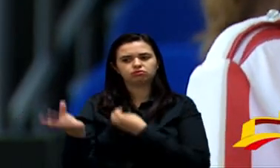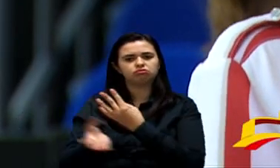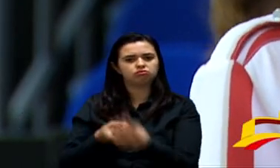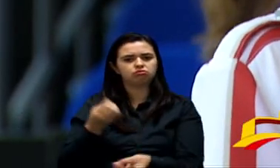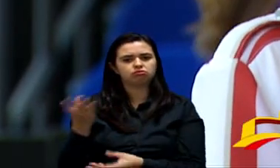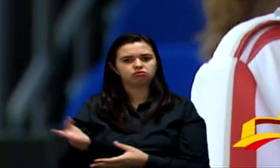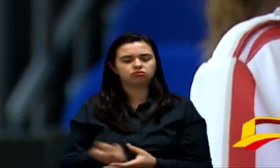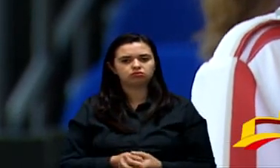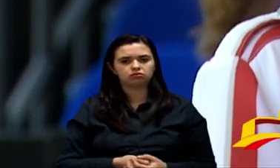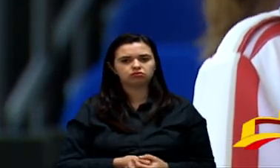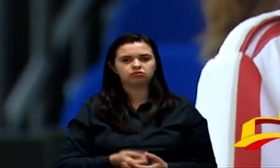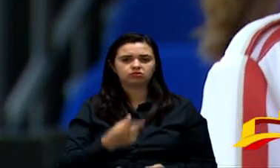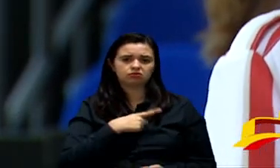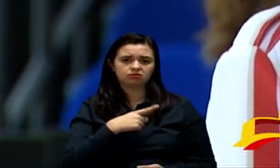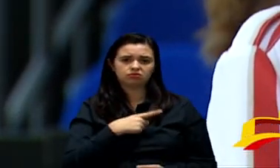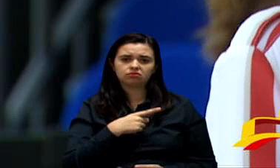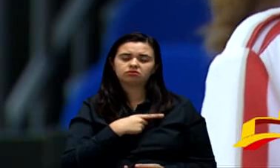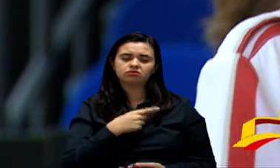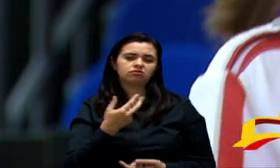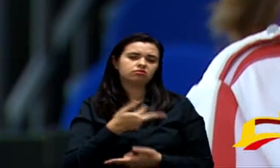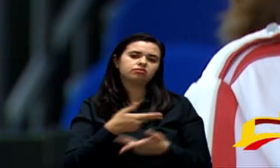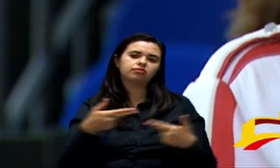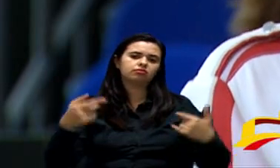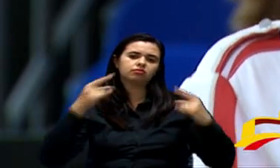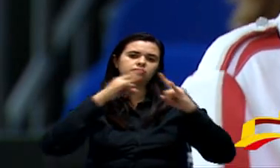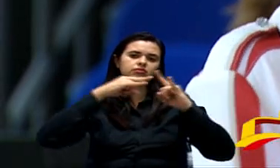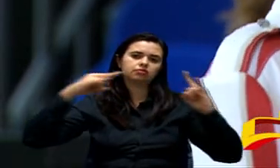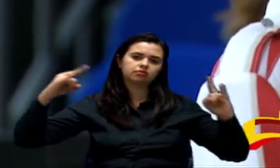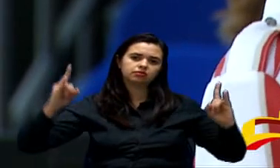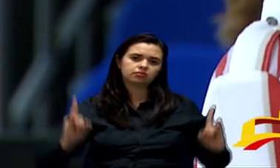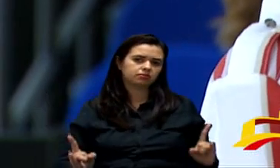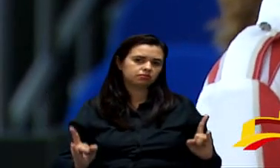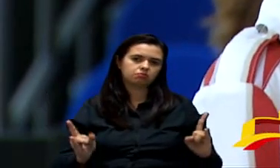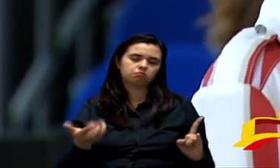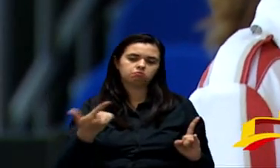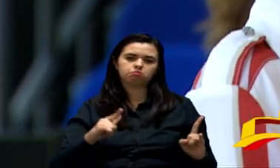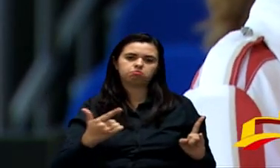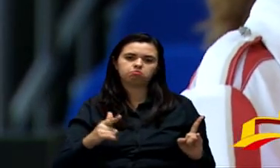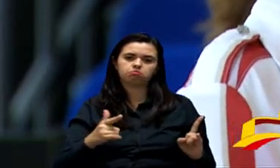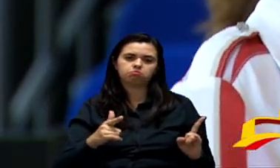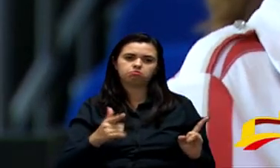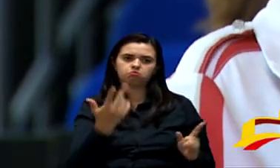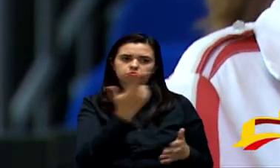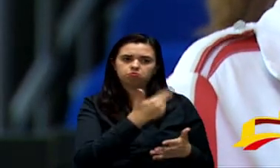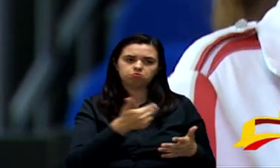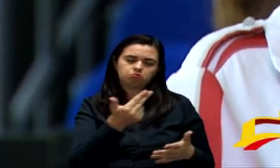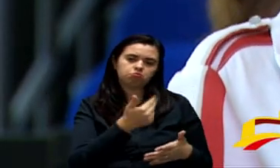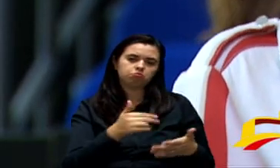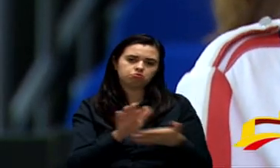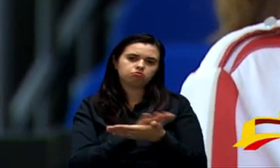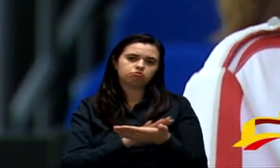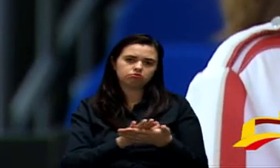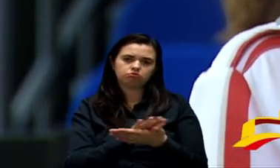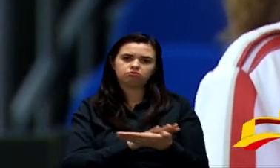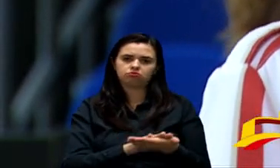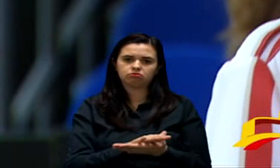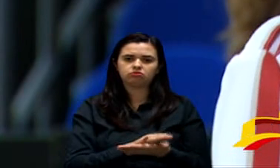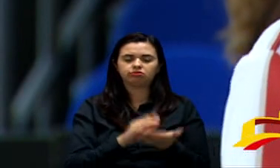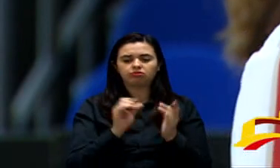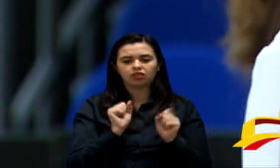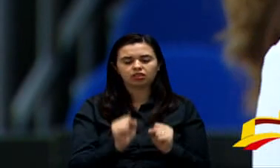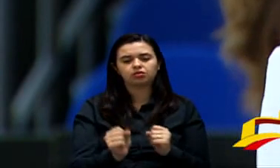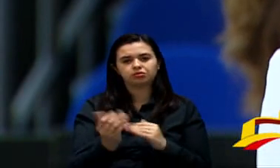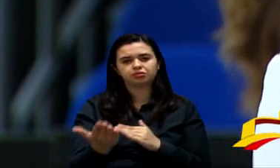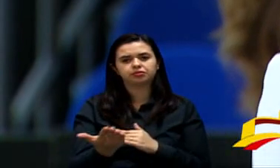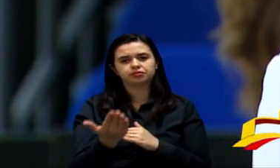estão sem nada, né? E que podem trazer alegria, podem trazer um resgate histórico para nós, para toda a população.